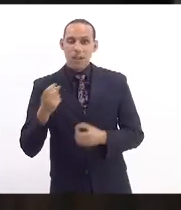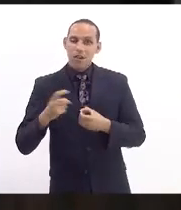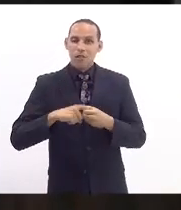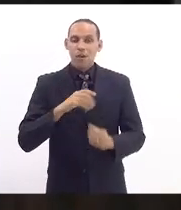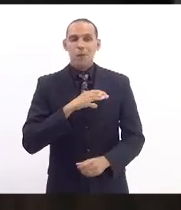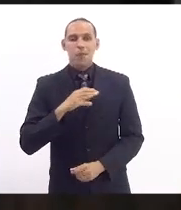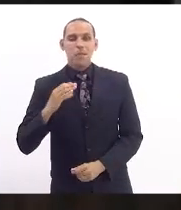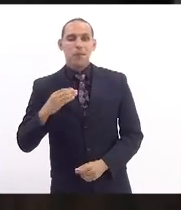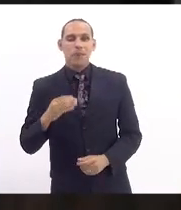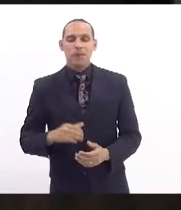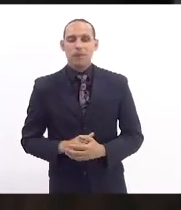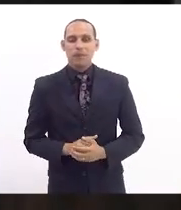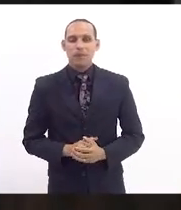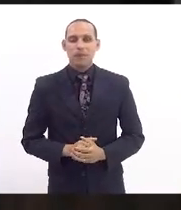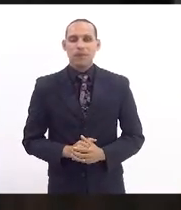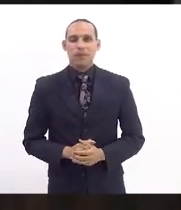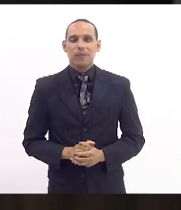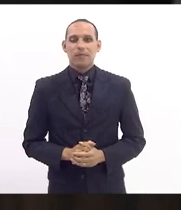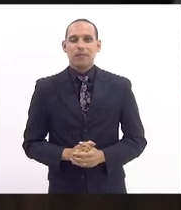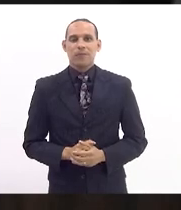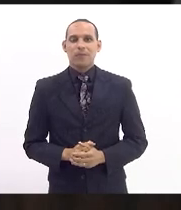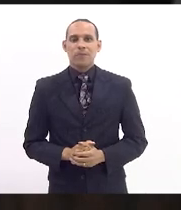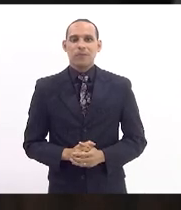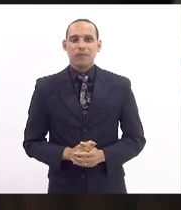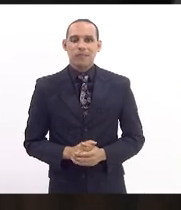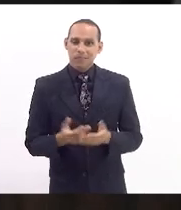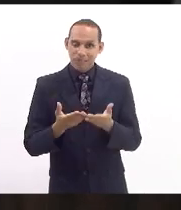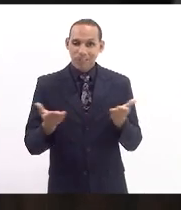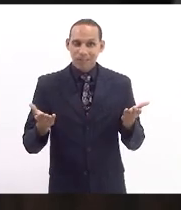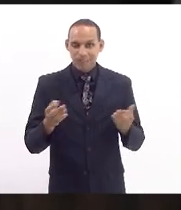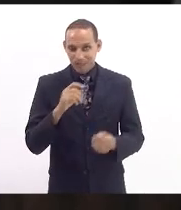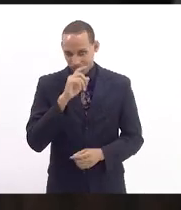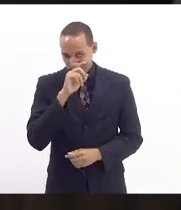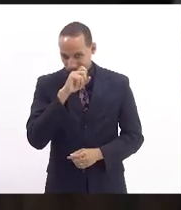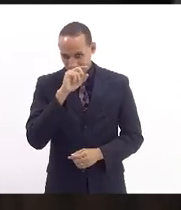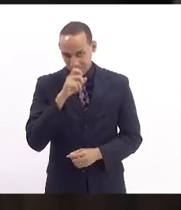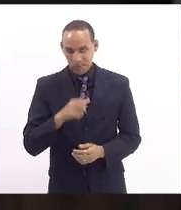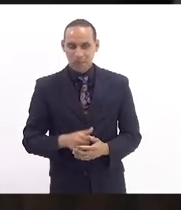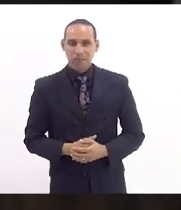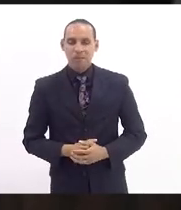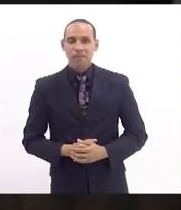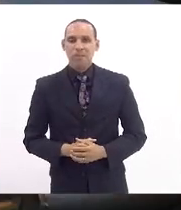retorna as comissões nós somos vossas excelências